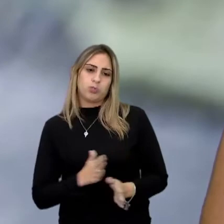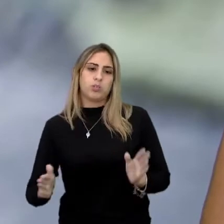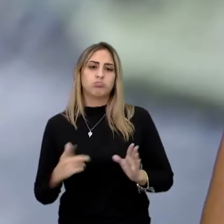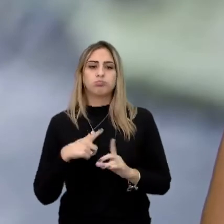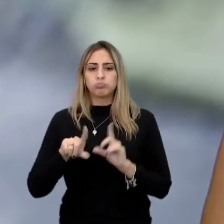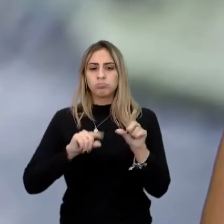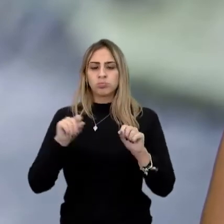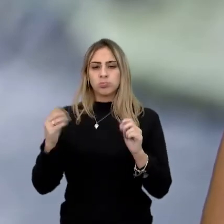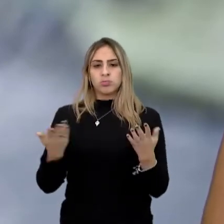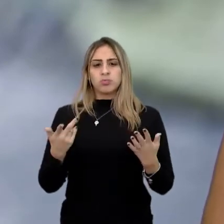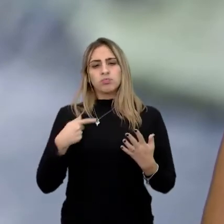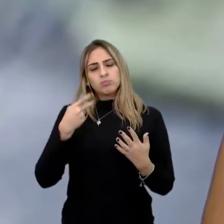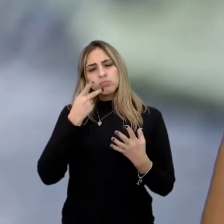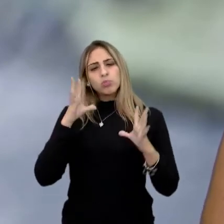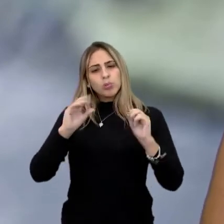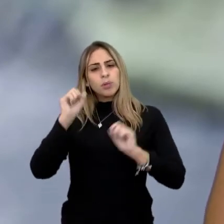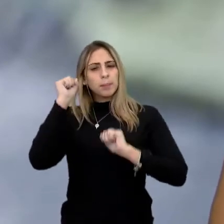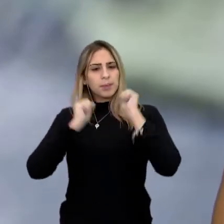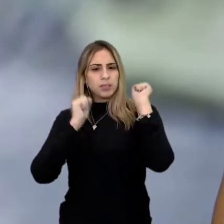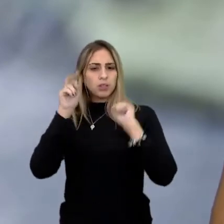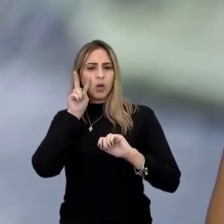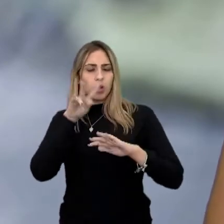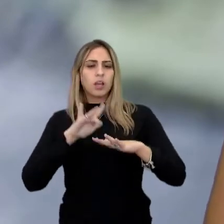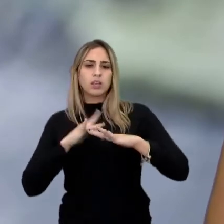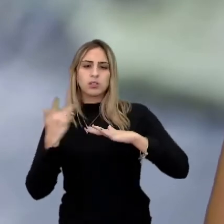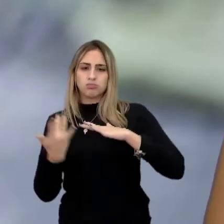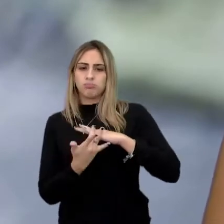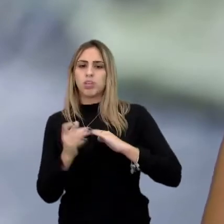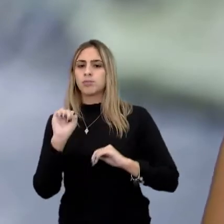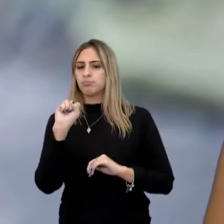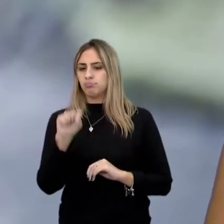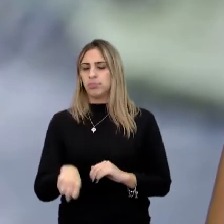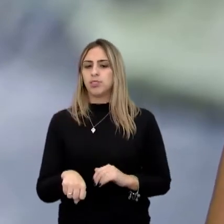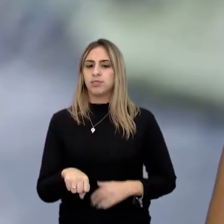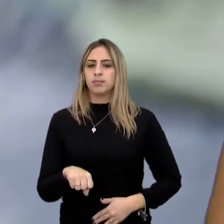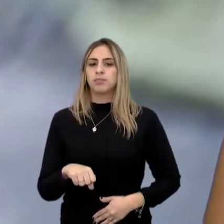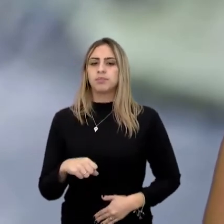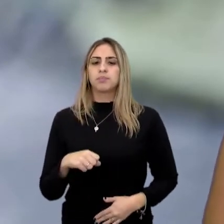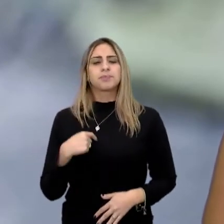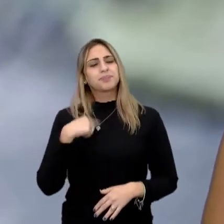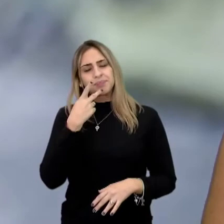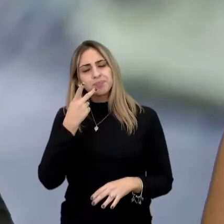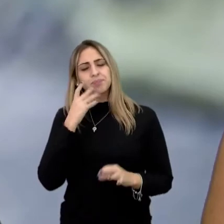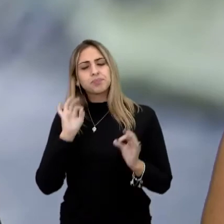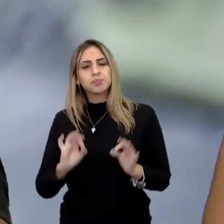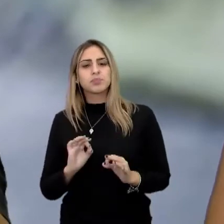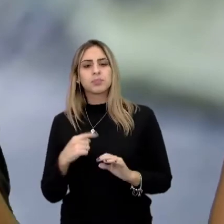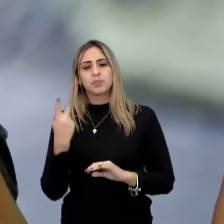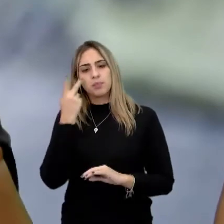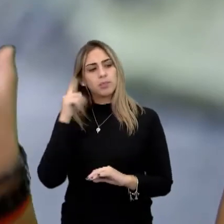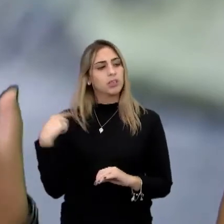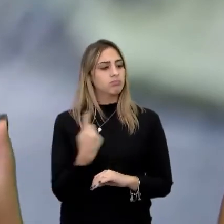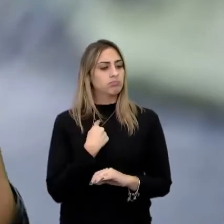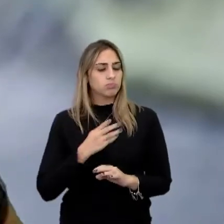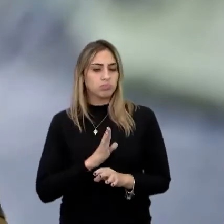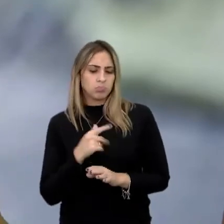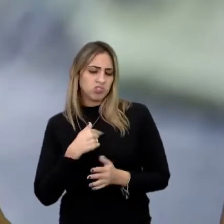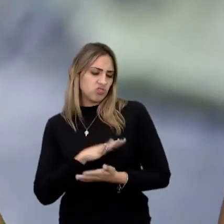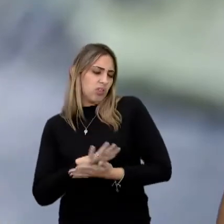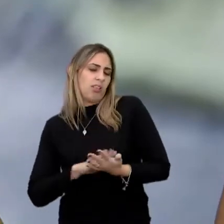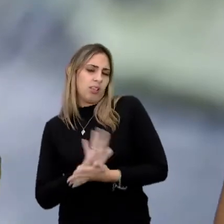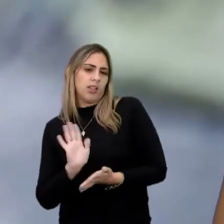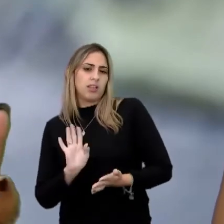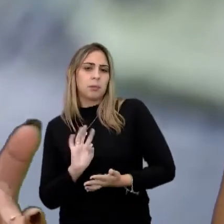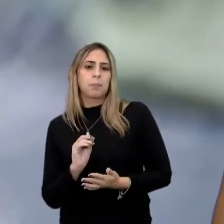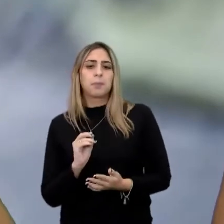eu diria que hoje todas as empresas olham redes sociais sim. Né, para justamente... porque assim, para a gente pode não ser nada, mas às vezes não